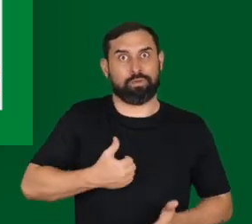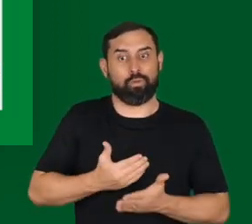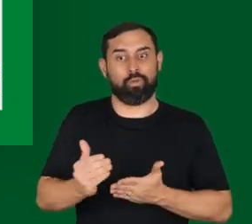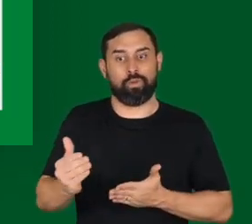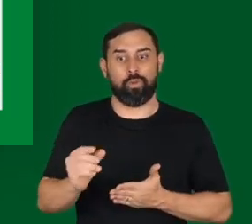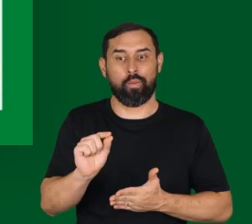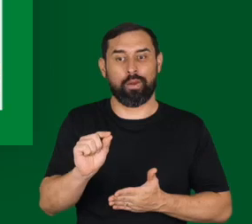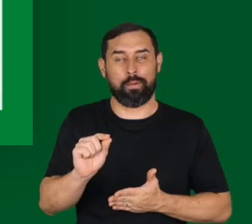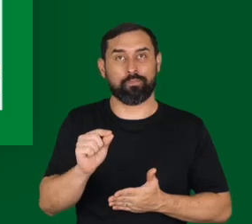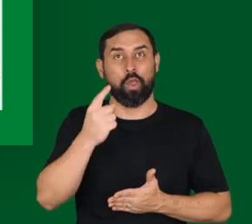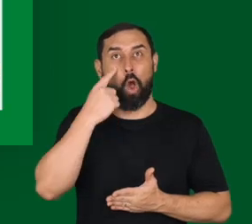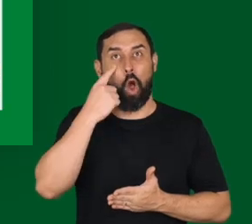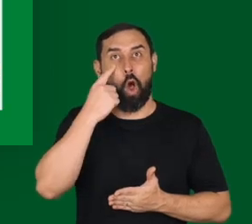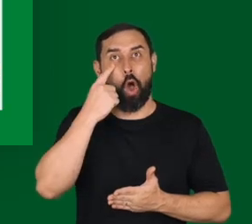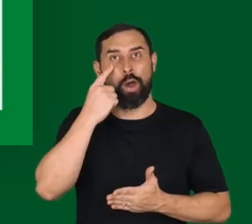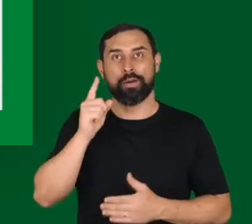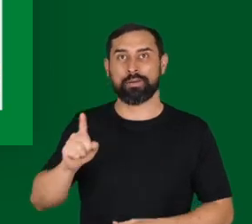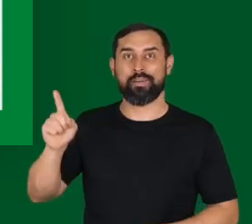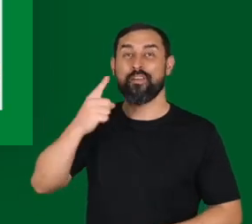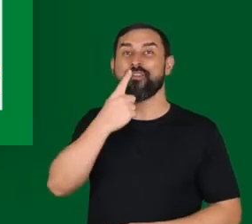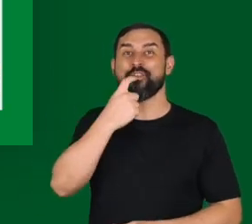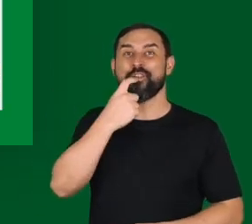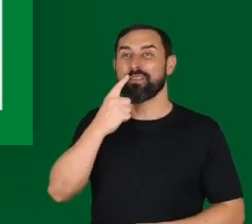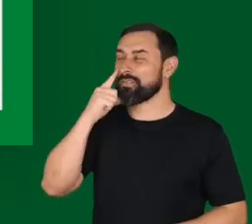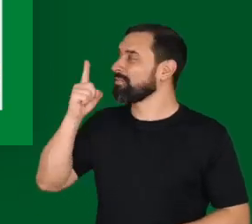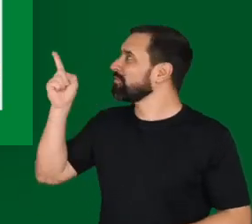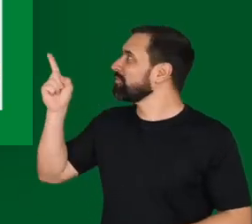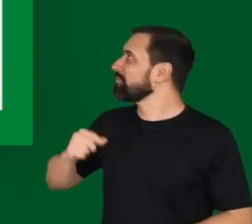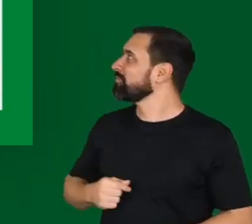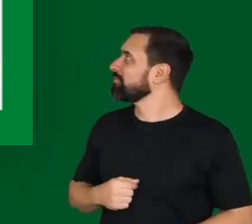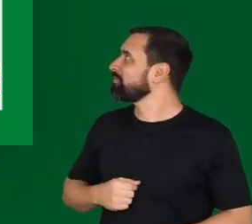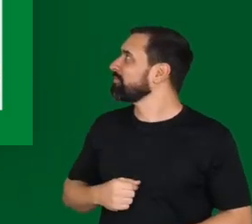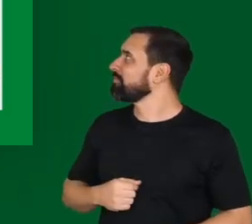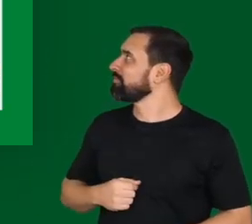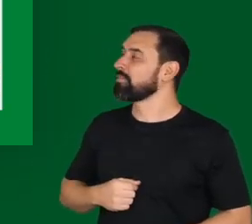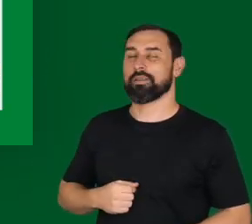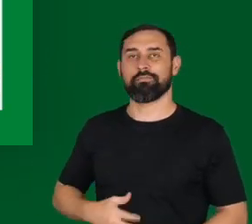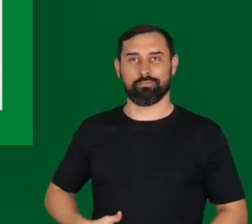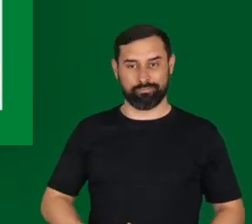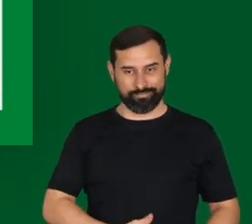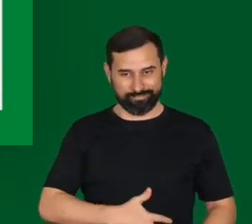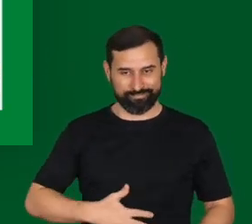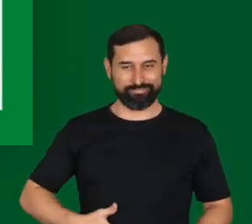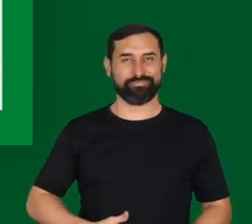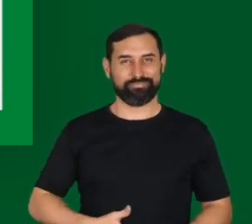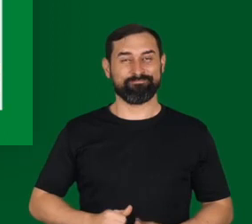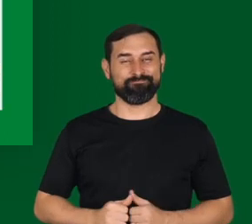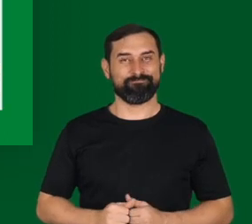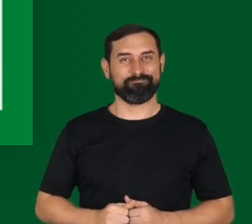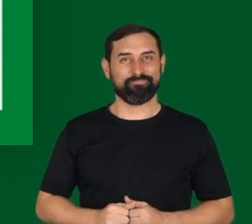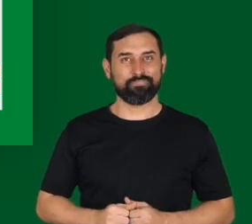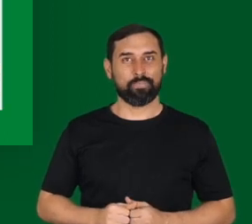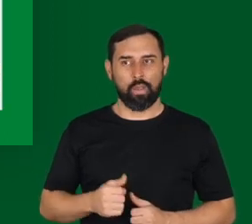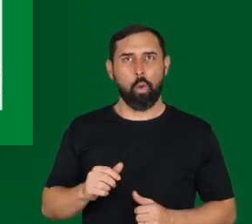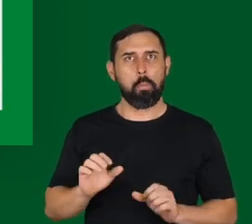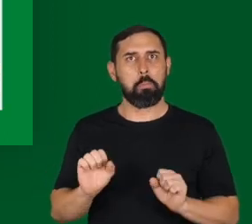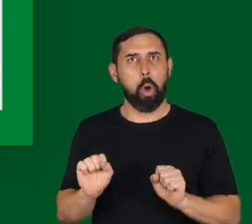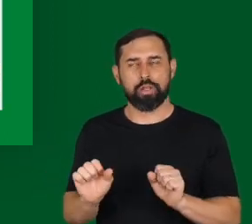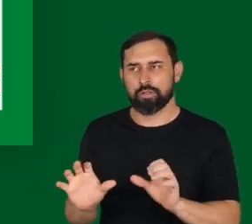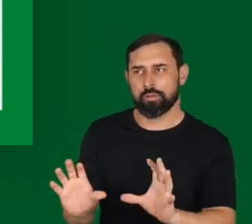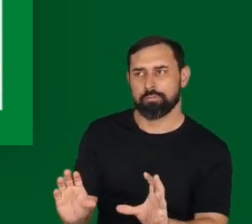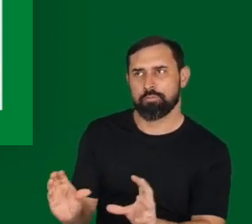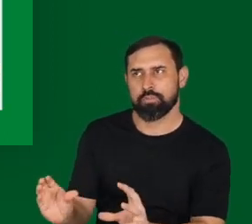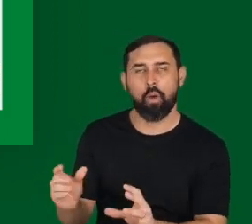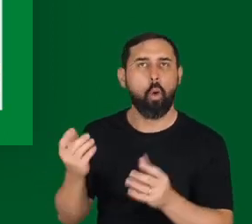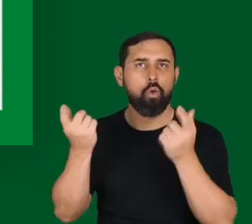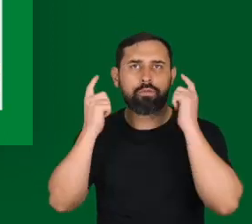pode causar esse choque hipovolêmico, que é a pança, que a gente chama, né? Então, a região abdominal, eu faço nos 4